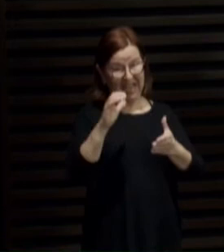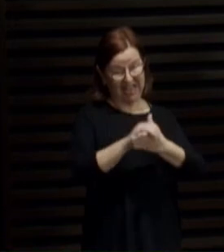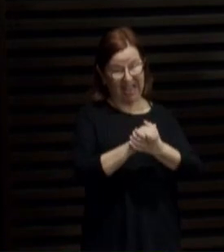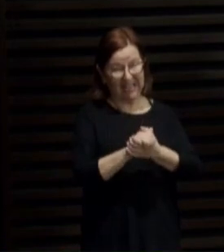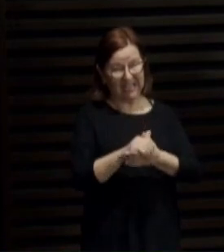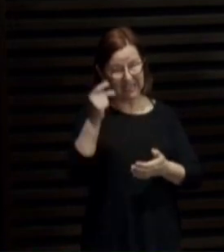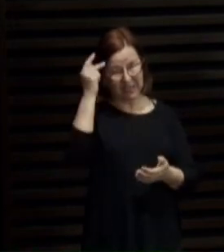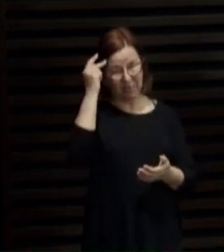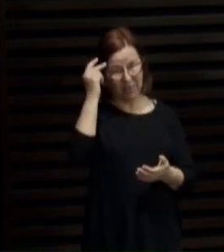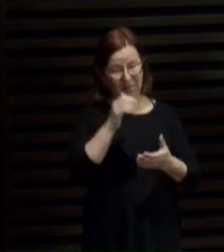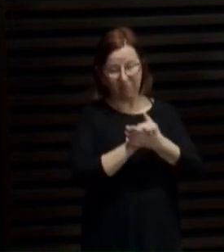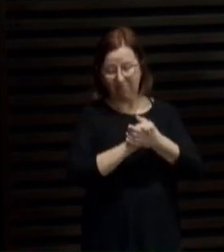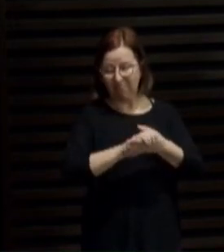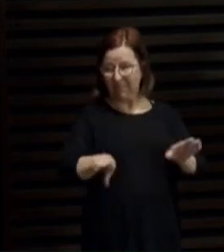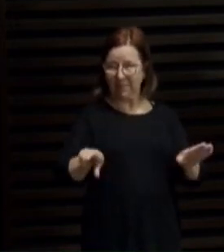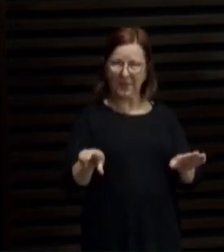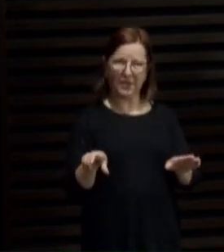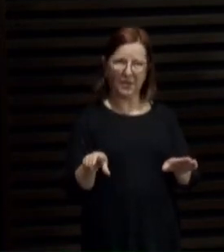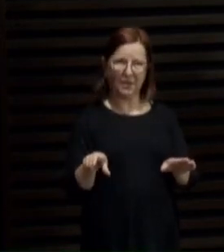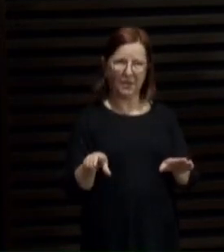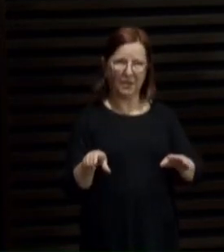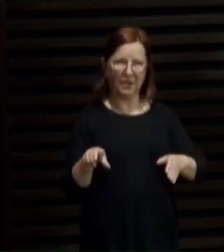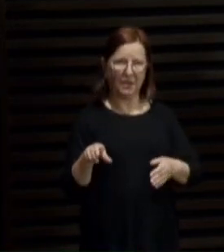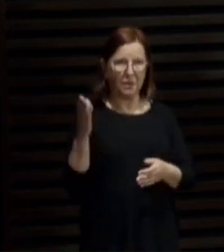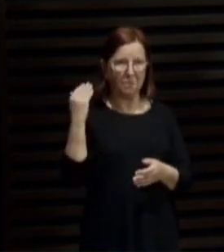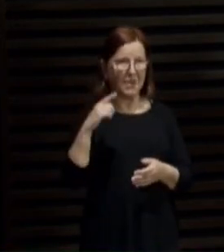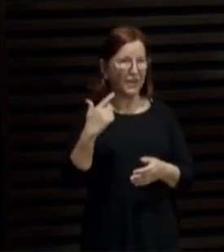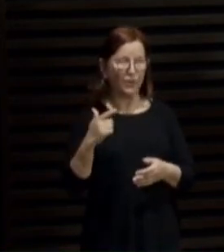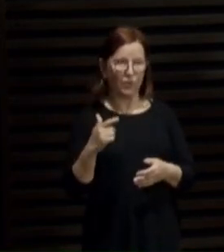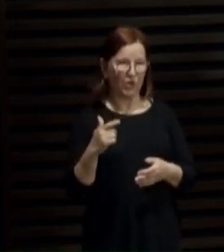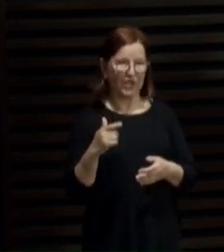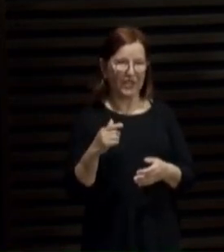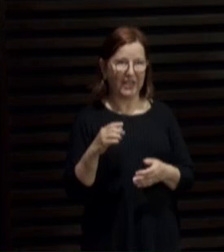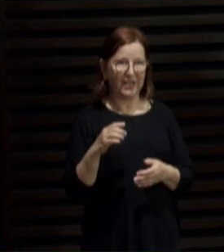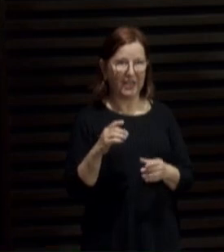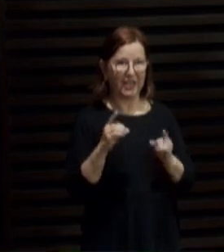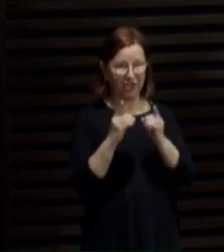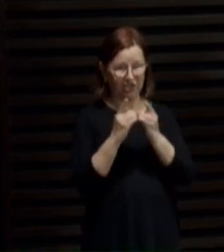e separei da mulher. Naquele tempo não tinha divórcio, tinha desquite,